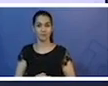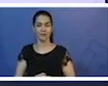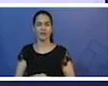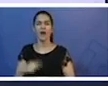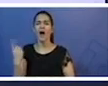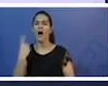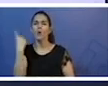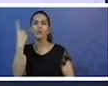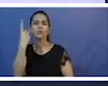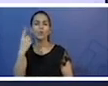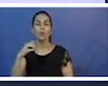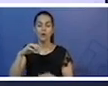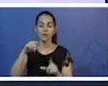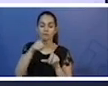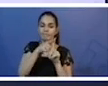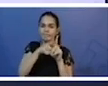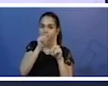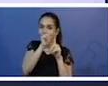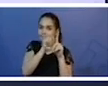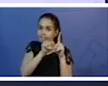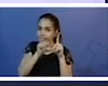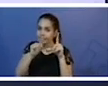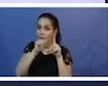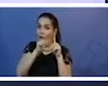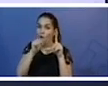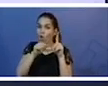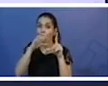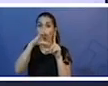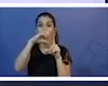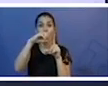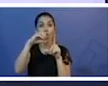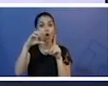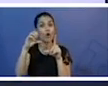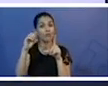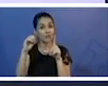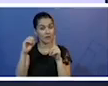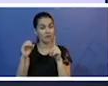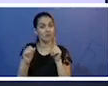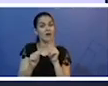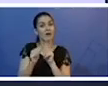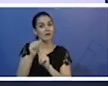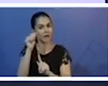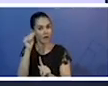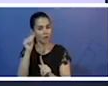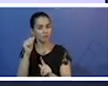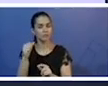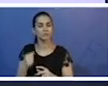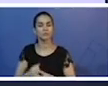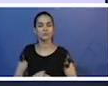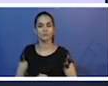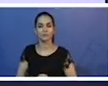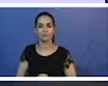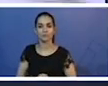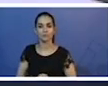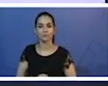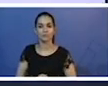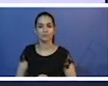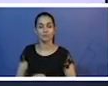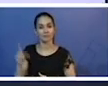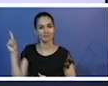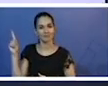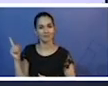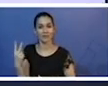forma 90 graus com esse lado especificamente. Ok? Bom, aqui eu tenho 2